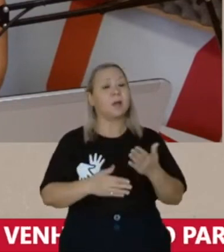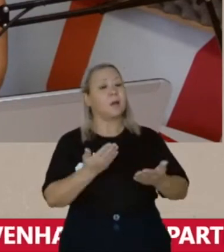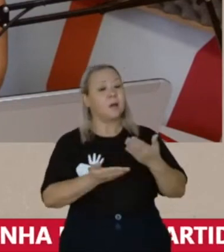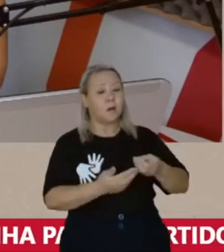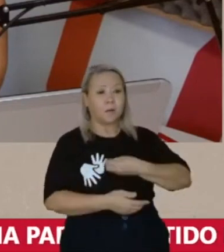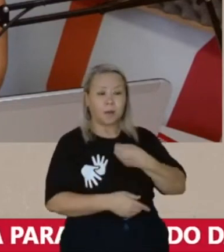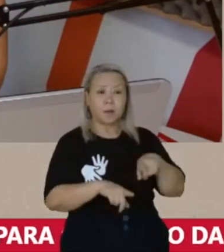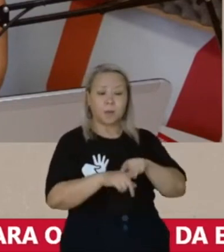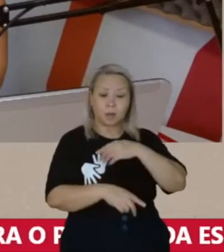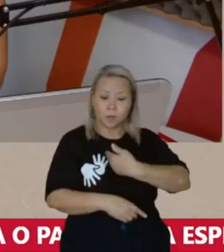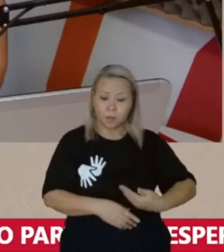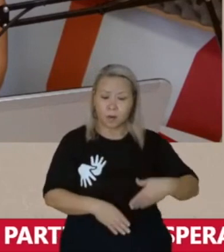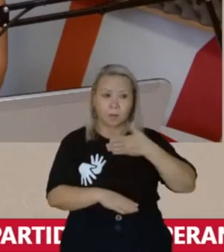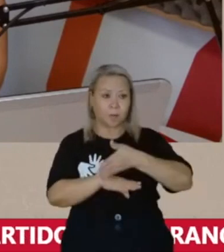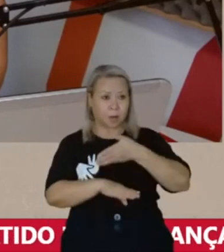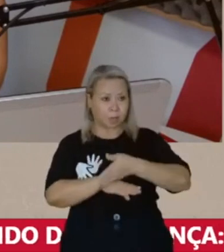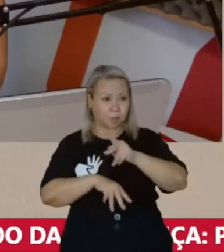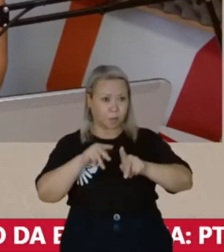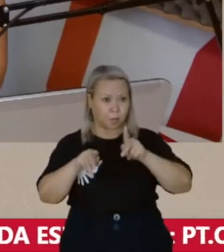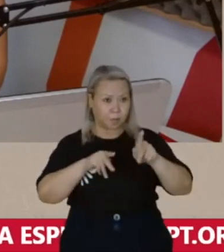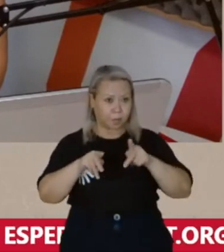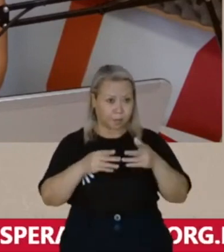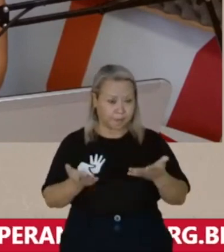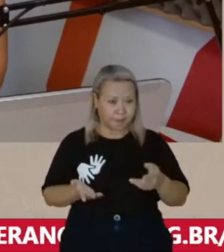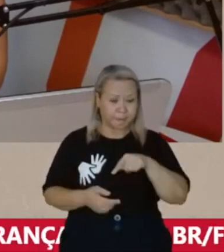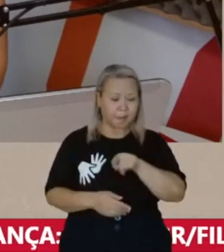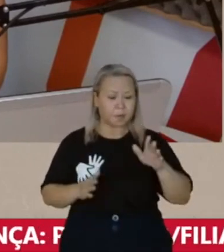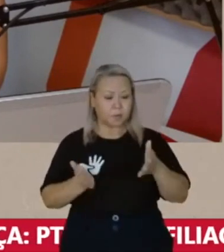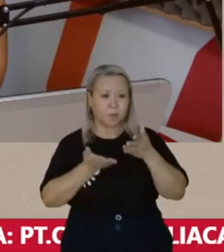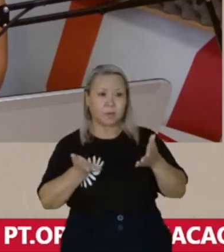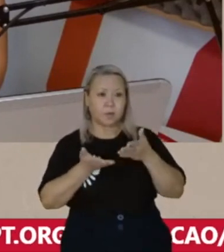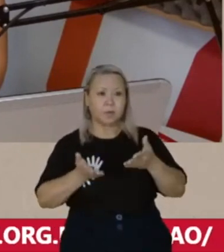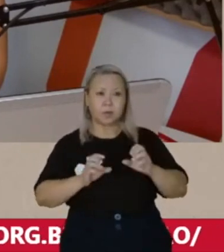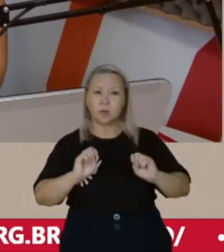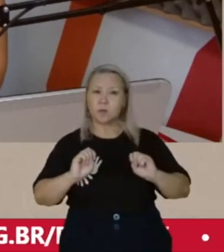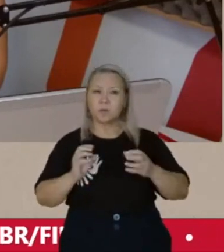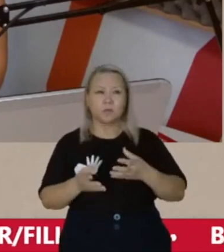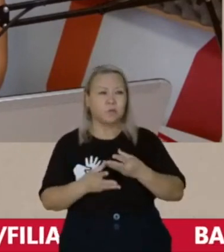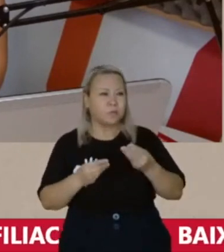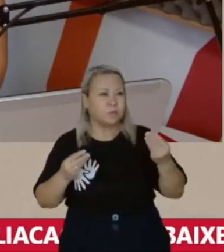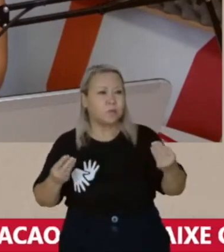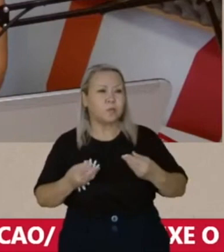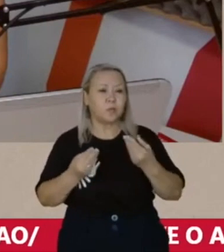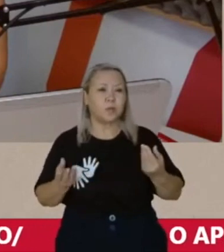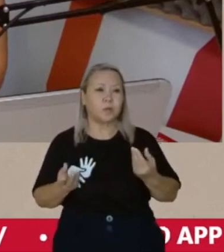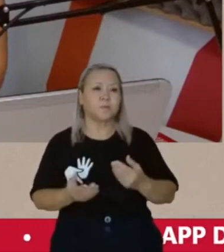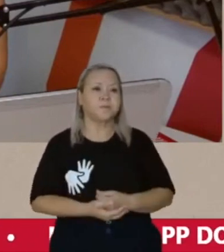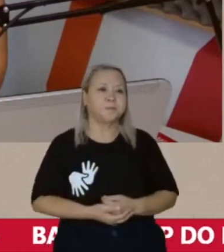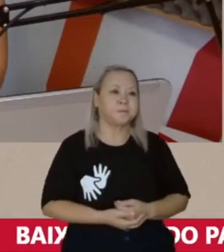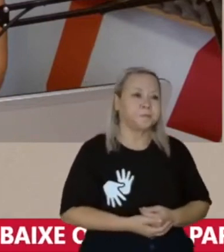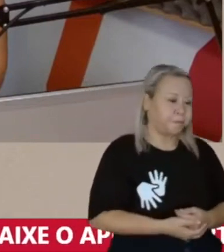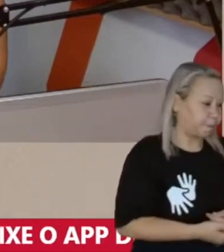campo participativo e popular. Então, eu acho que isso me influenciou extremamente, as inúmeras possibilidades de